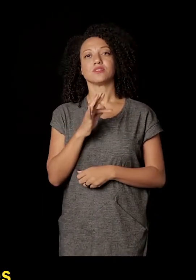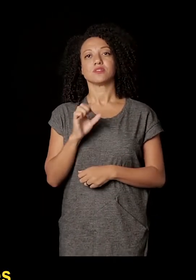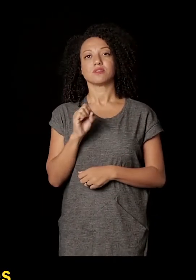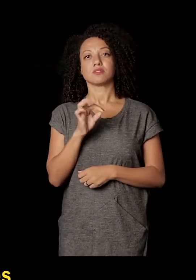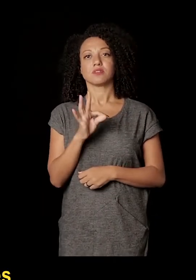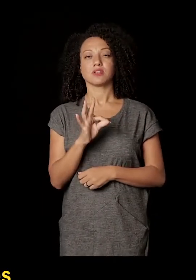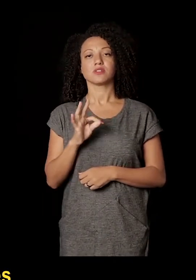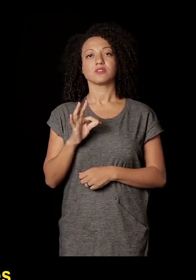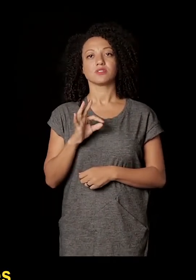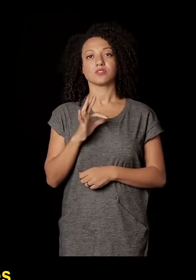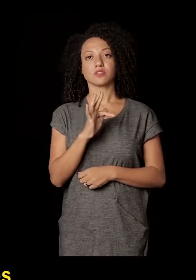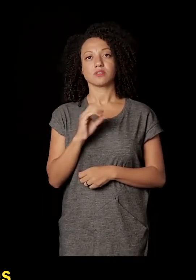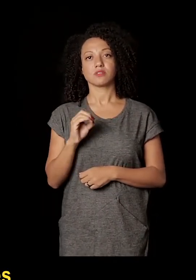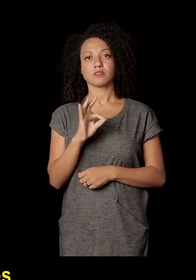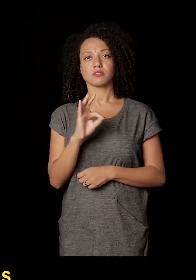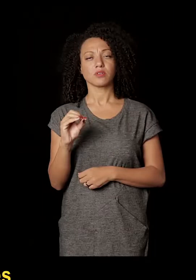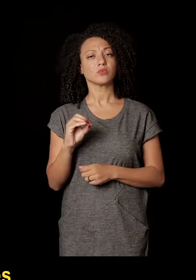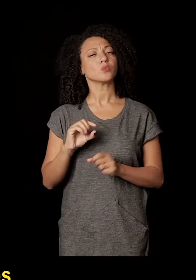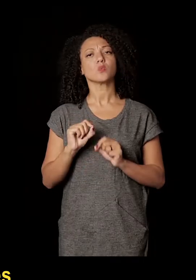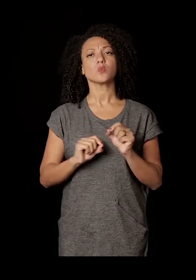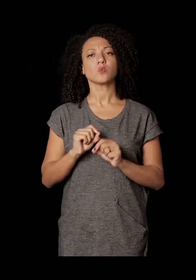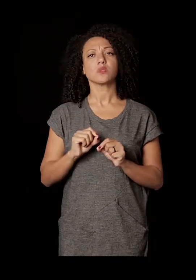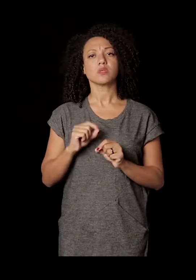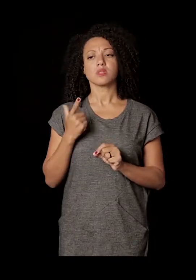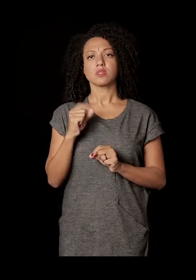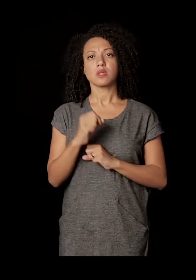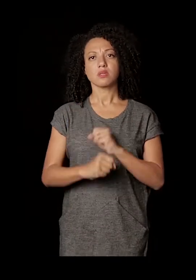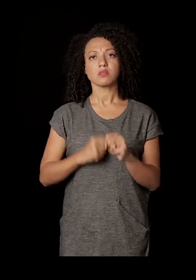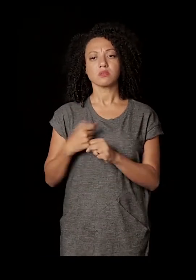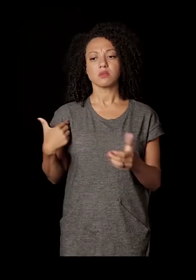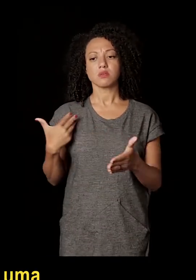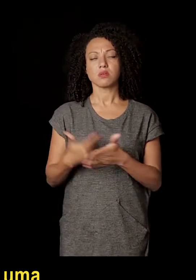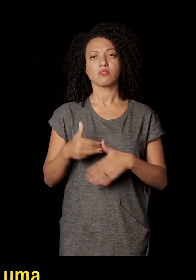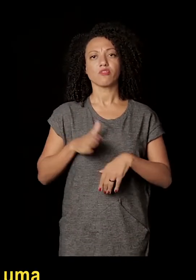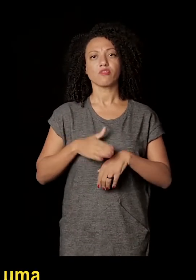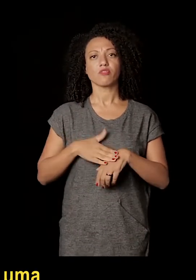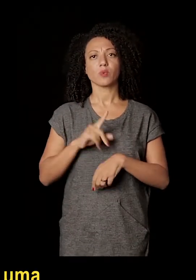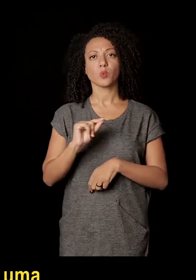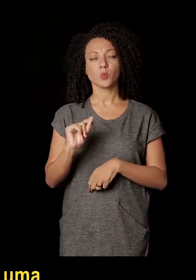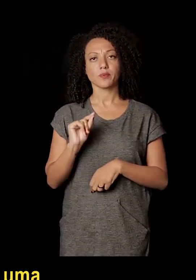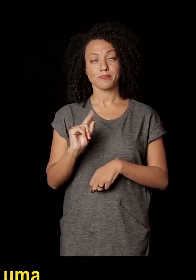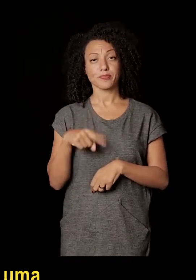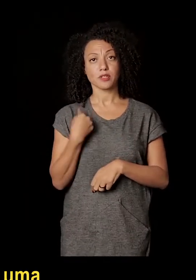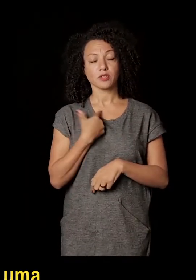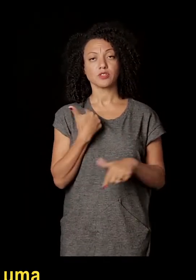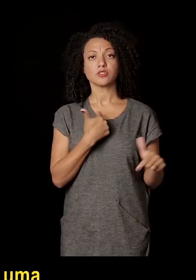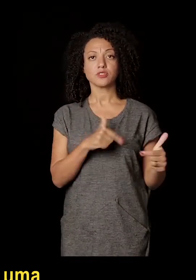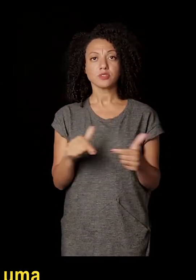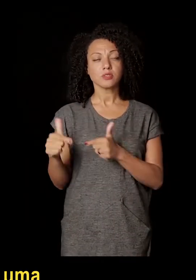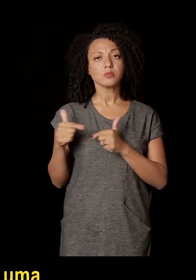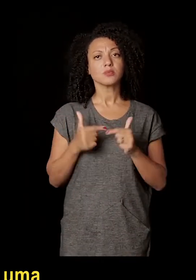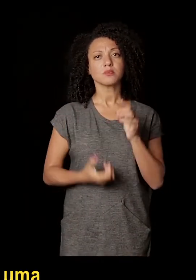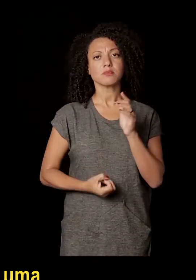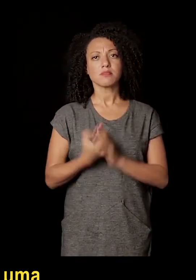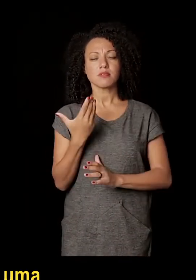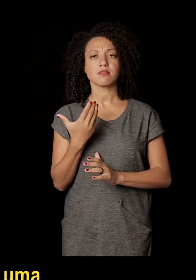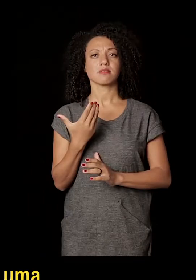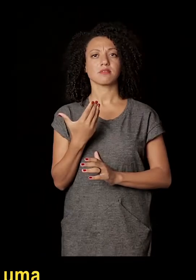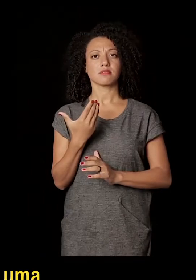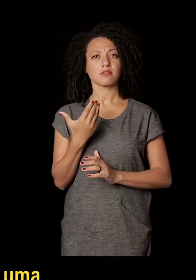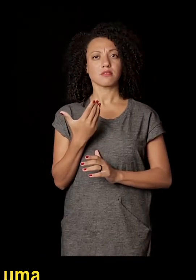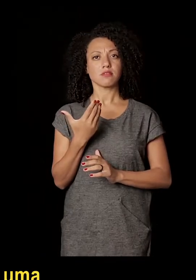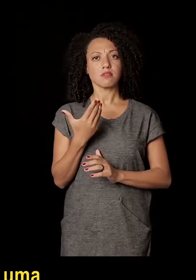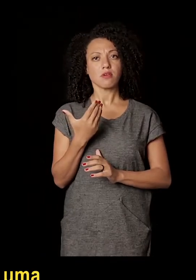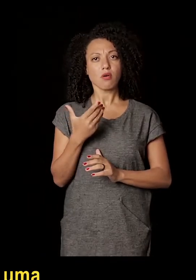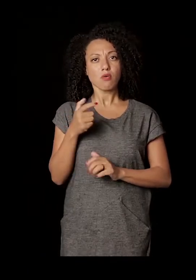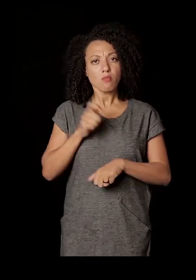isso. O que a gente fez nesses últimos 10 anos no Brasil? A gente trabalhou para criar uma plataforma de